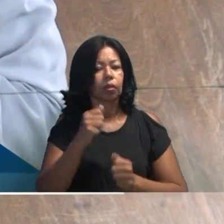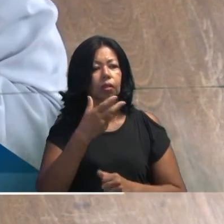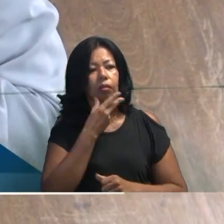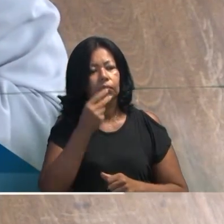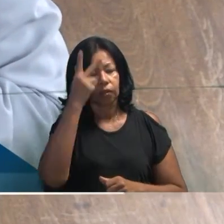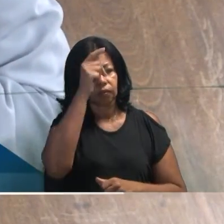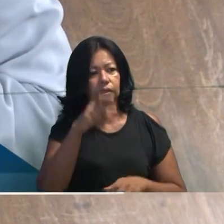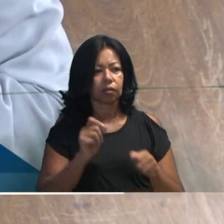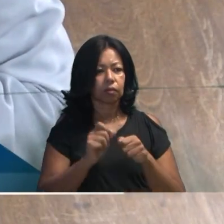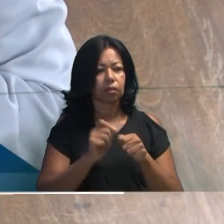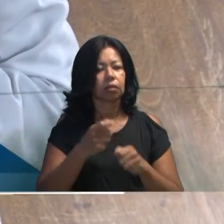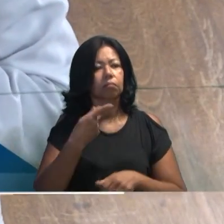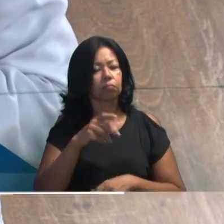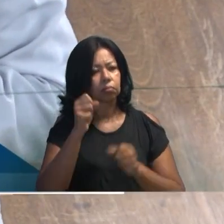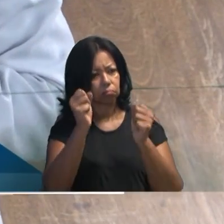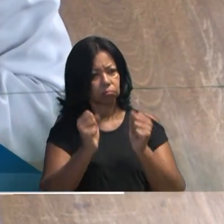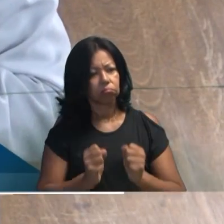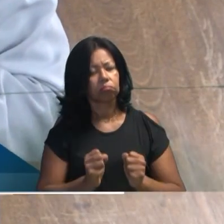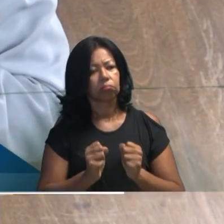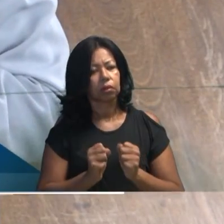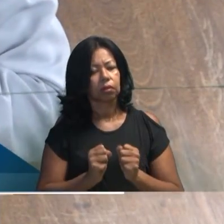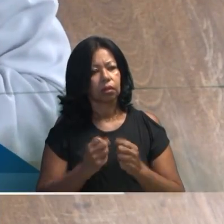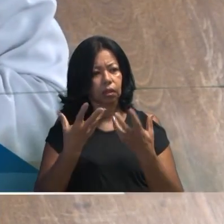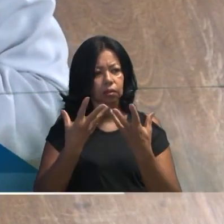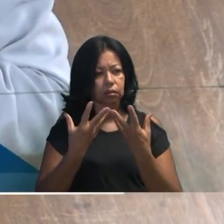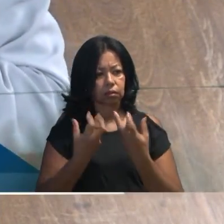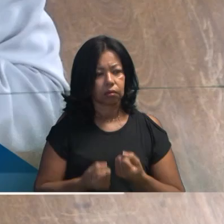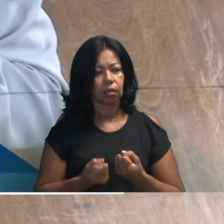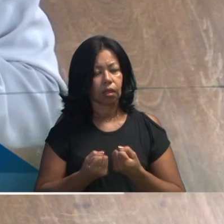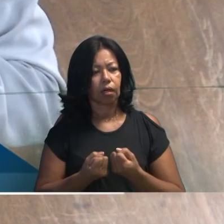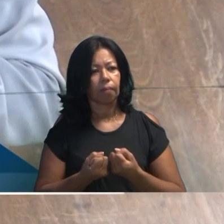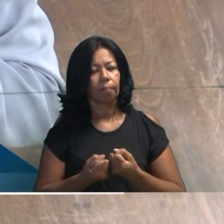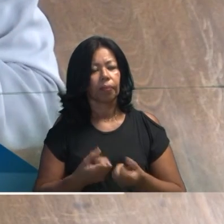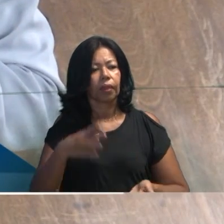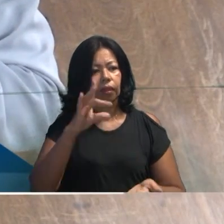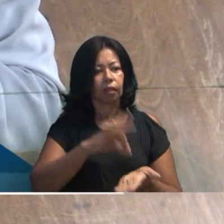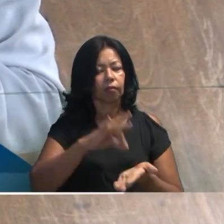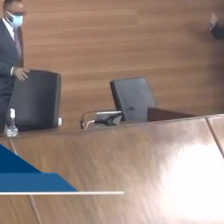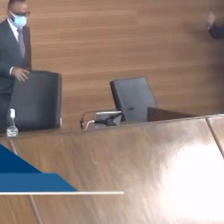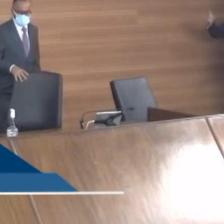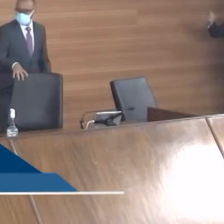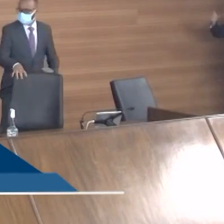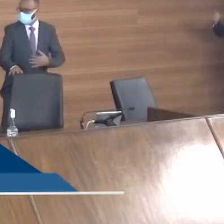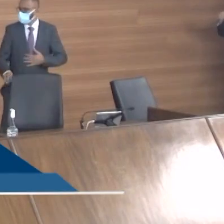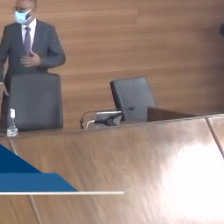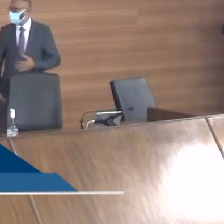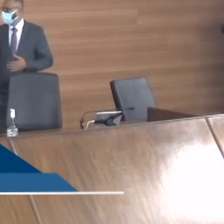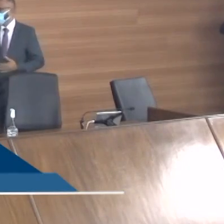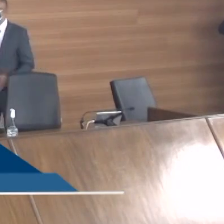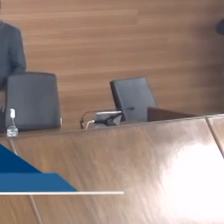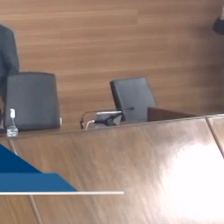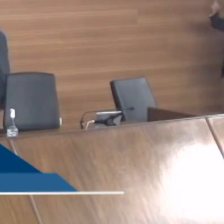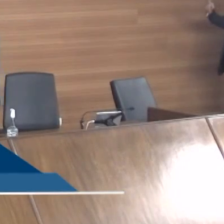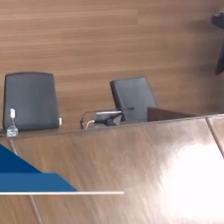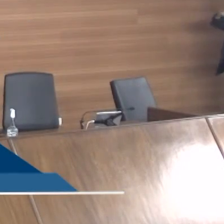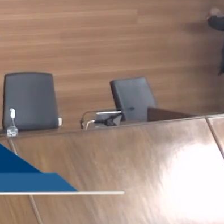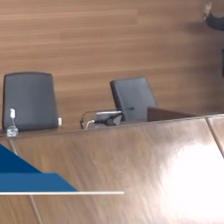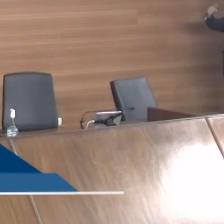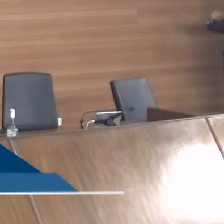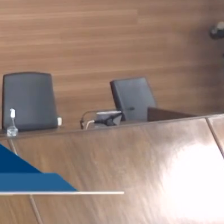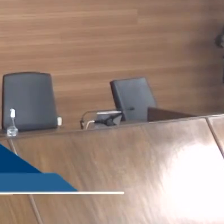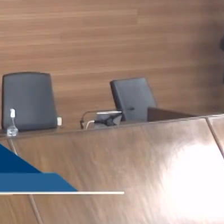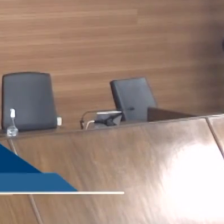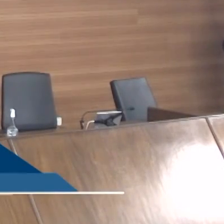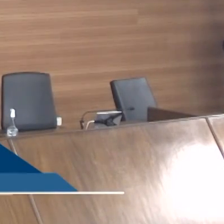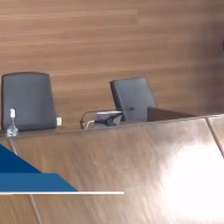fazendo para ele poder dar o seu parecer que na verdade é mais nada mais do que aquilo que ele espera de trazer um trabalho